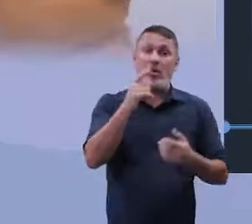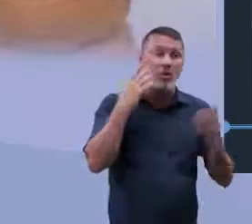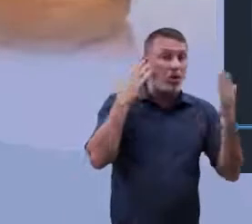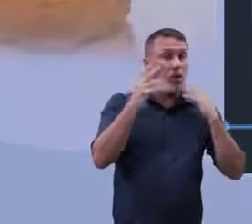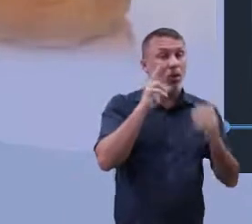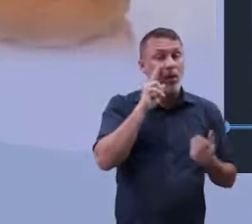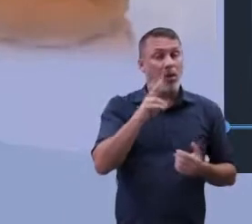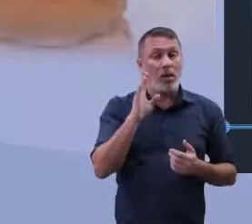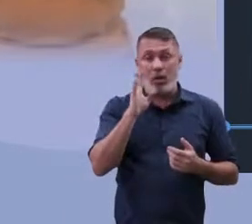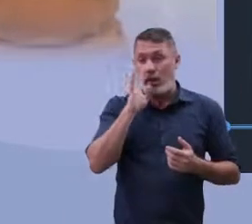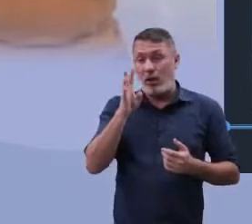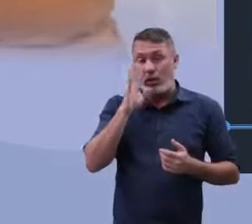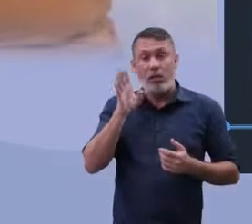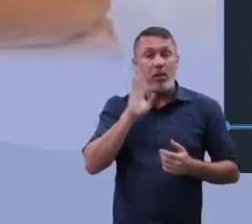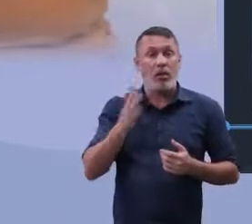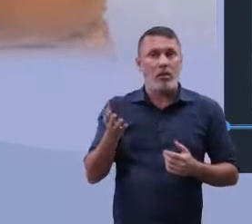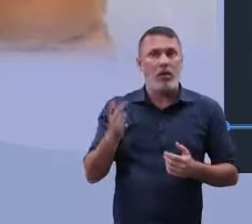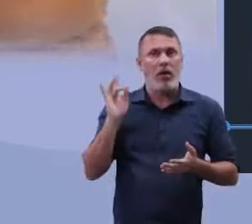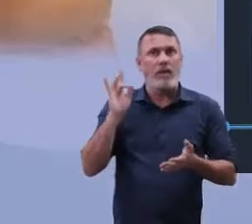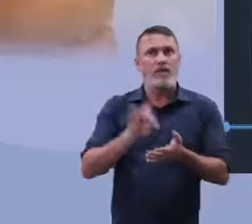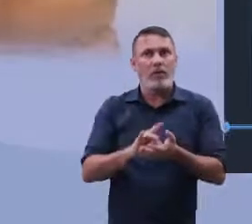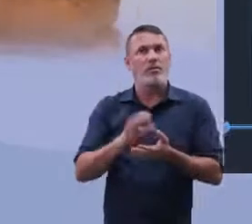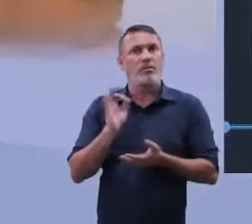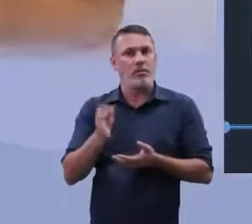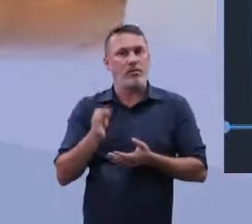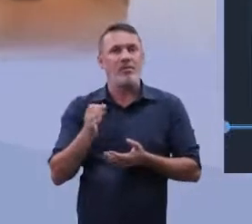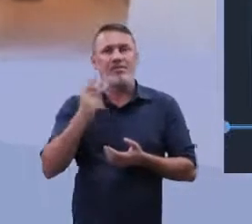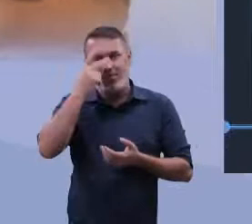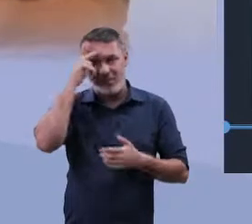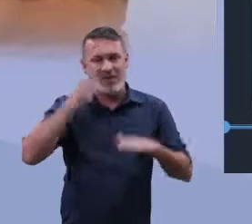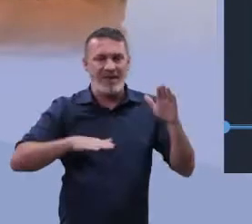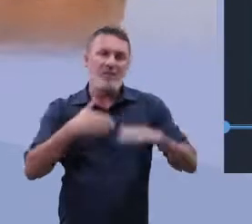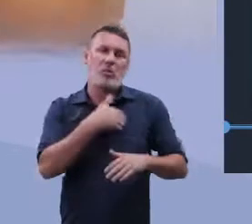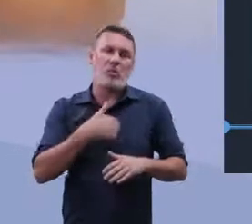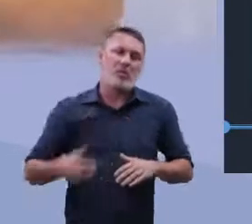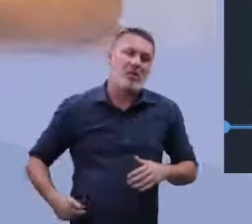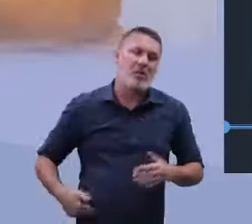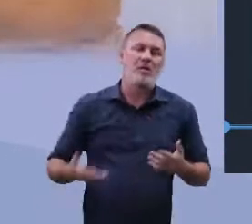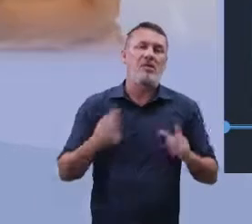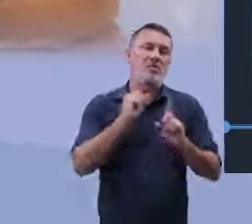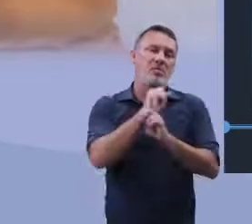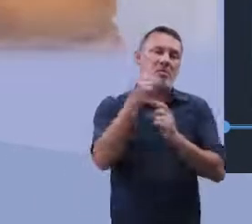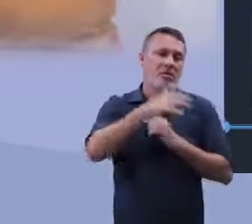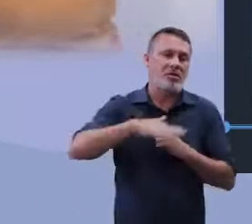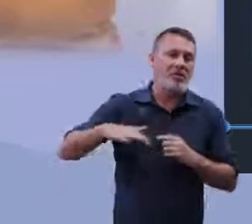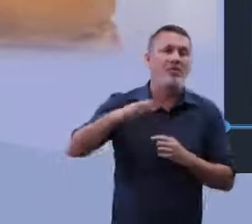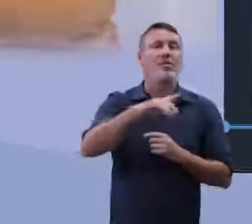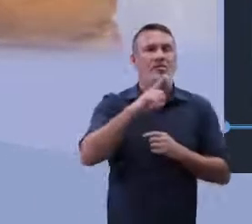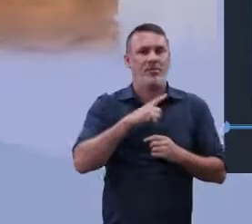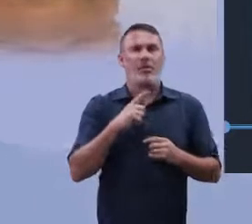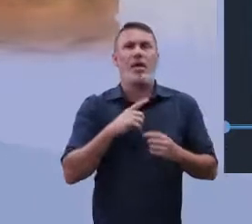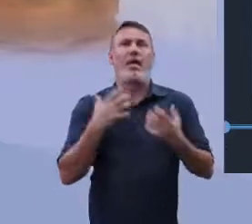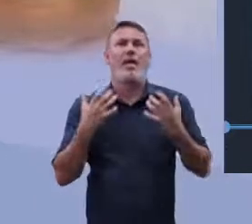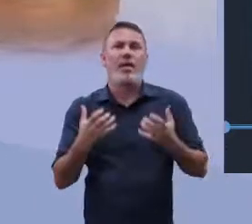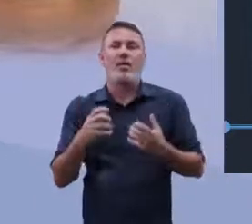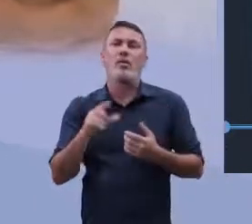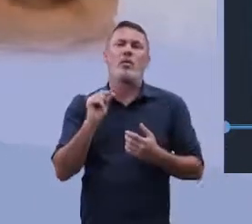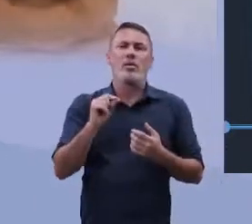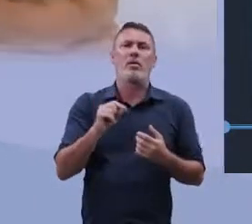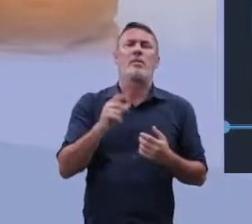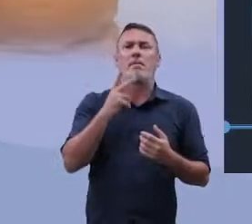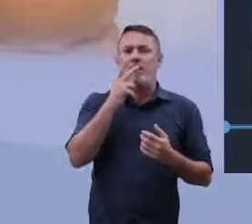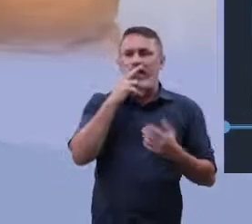Você pode fazer até mesmo uma crítica que ocorre na realidade. Às vezes as pessoas, o próprio governo, a sociedade como um